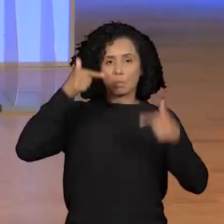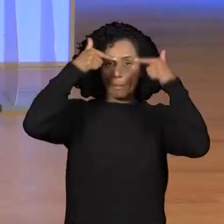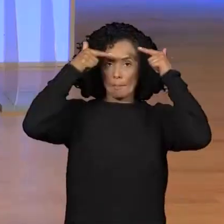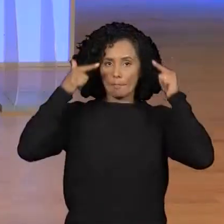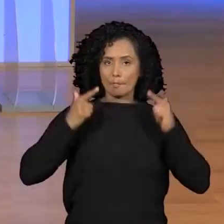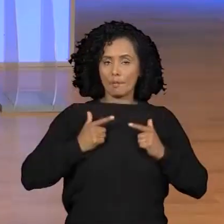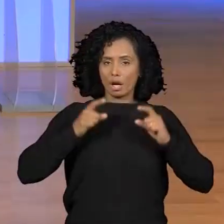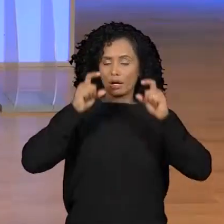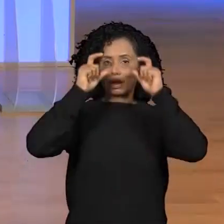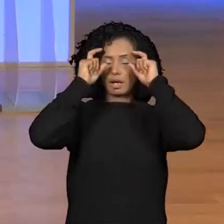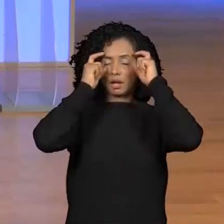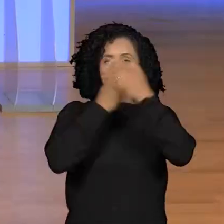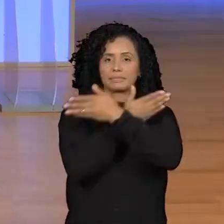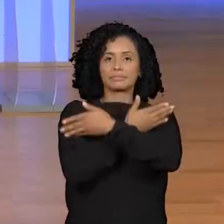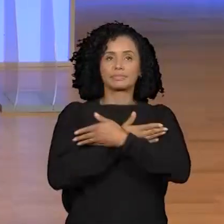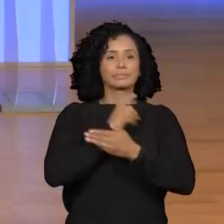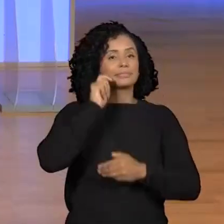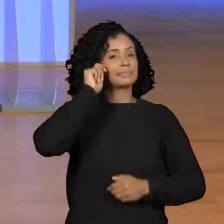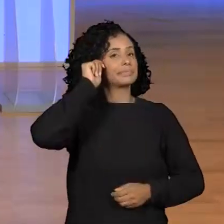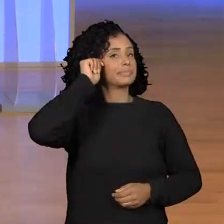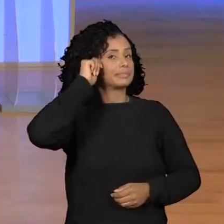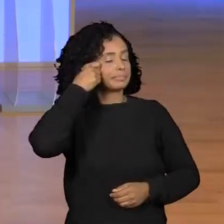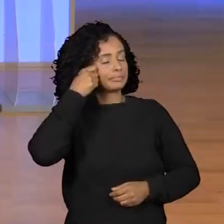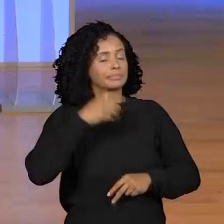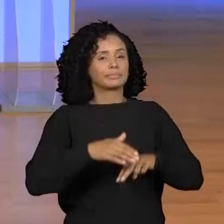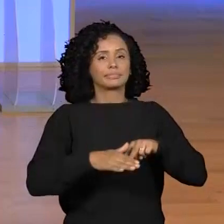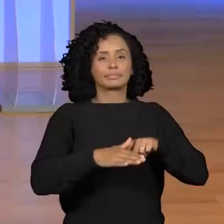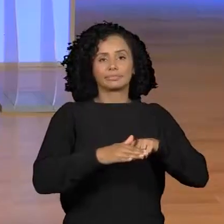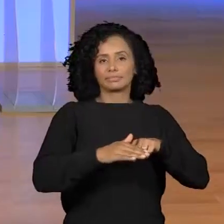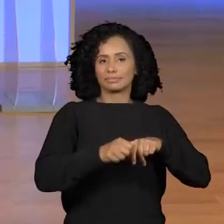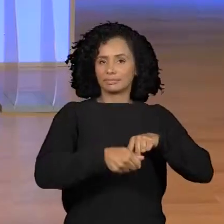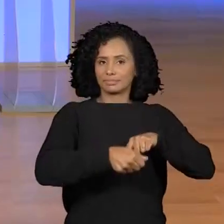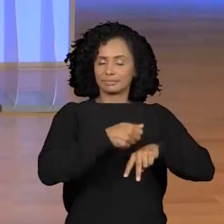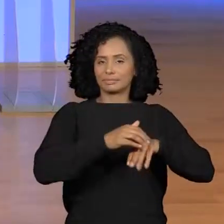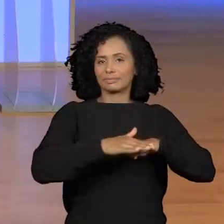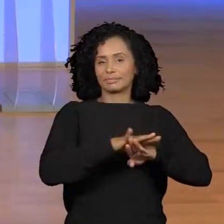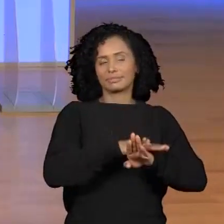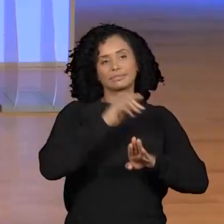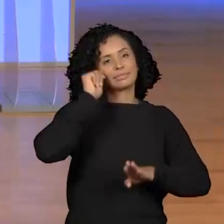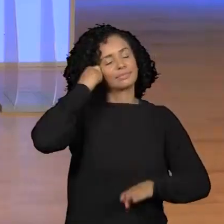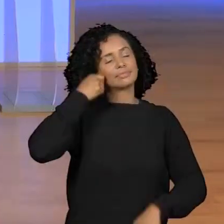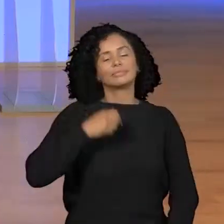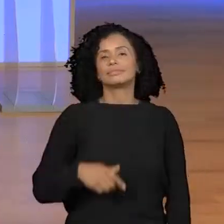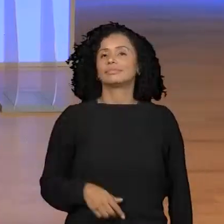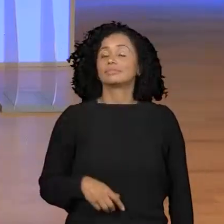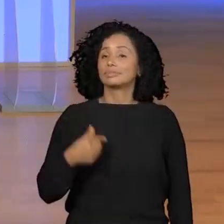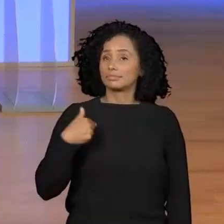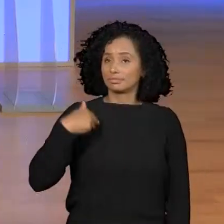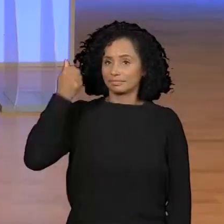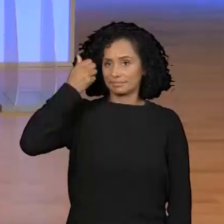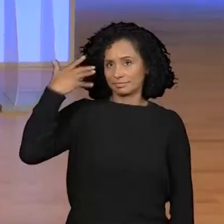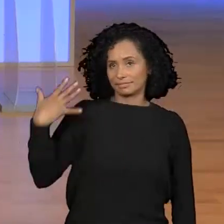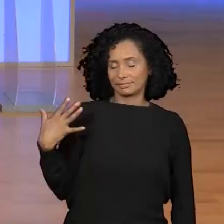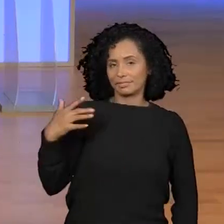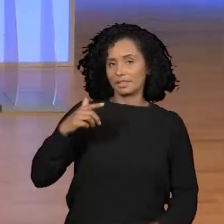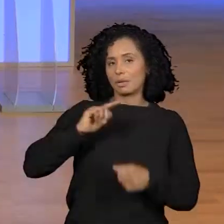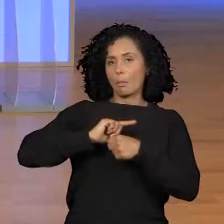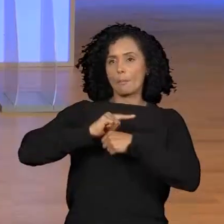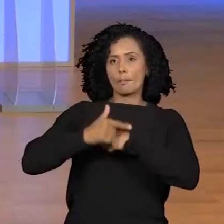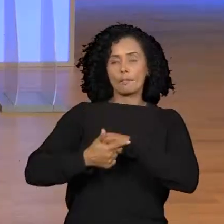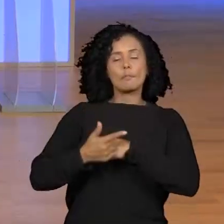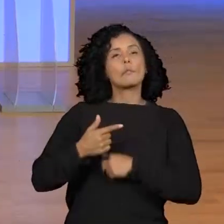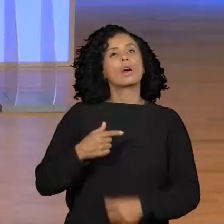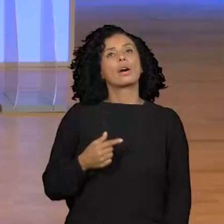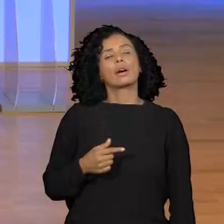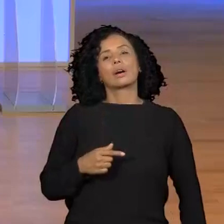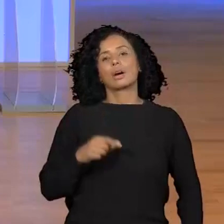estou com uma camiseta preta de manga curta, calça preta e tênis preto. E você? Professor Adriano, careca, óculos,